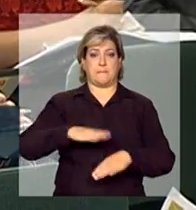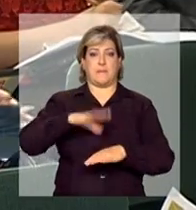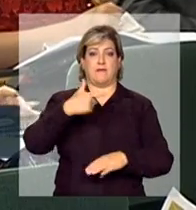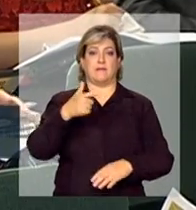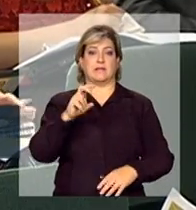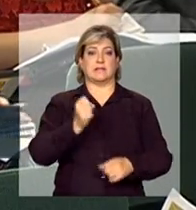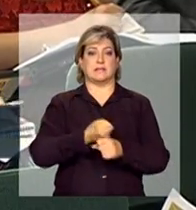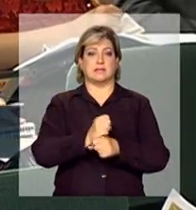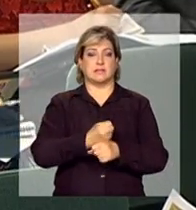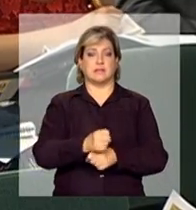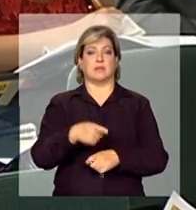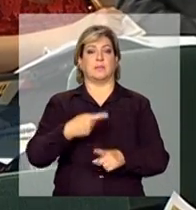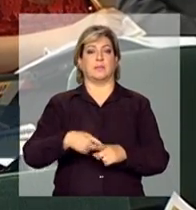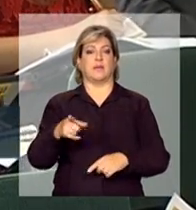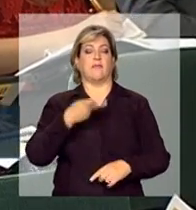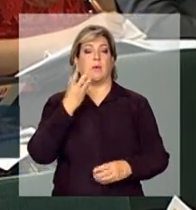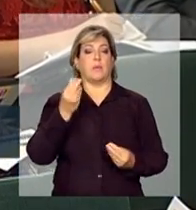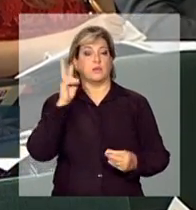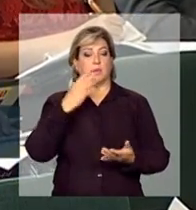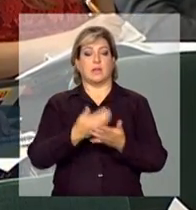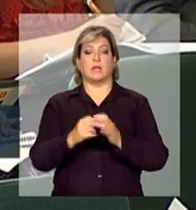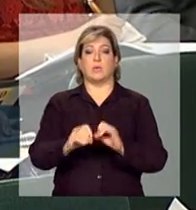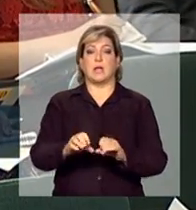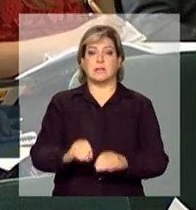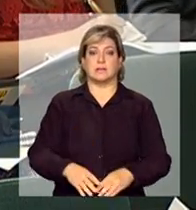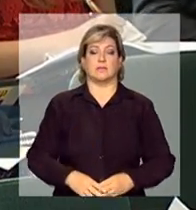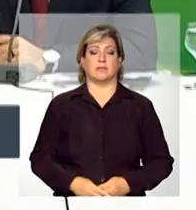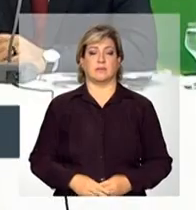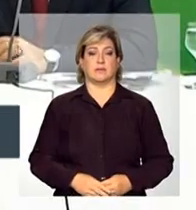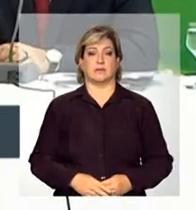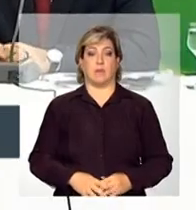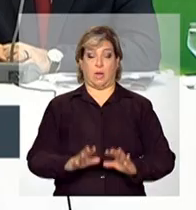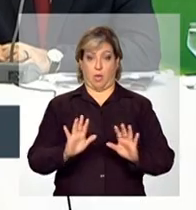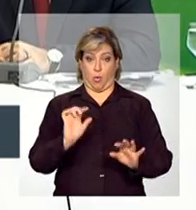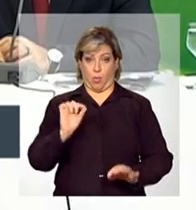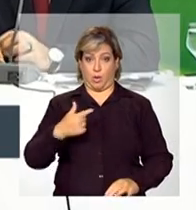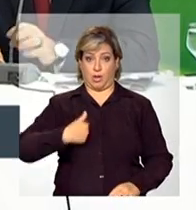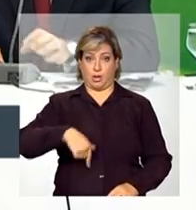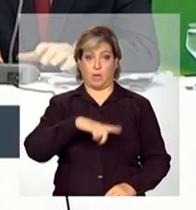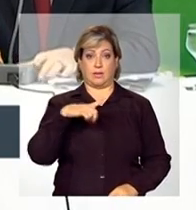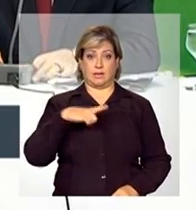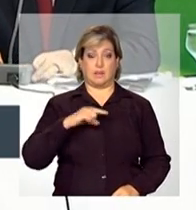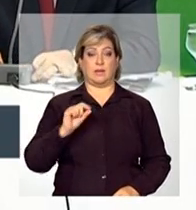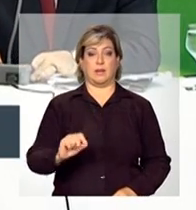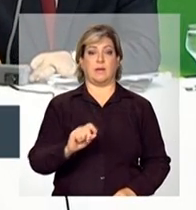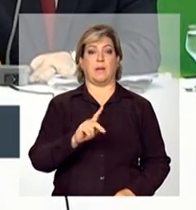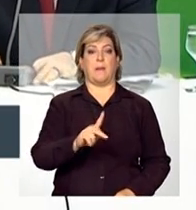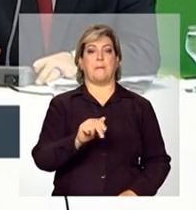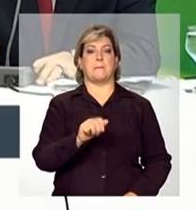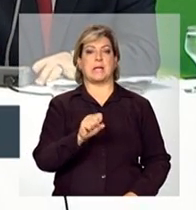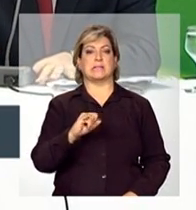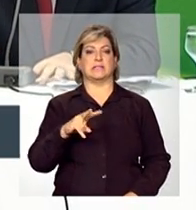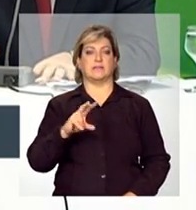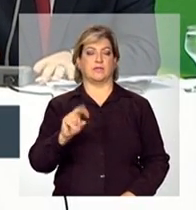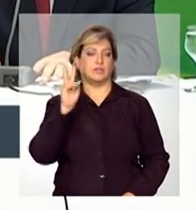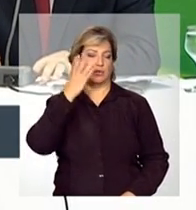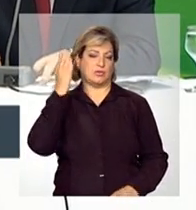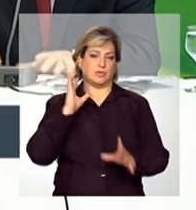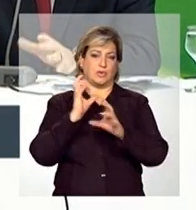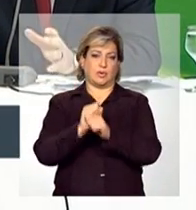anos né que eles bateram muito nessa questão da educação não que nós temos um passivo histórico ninguém discute